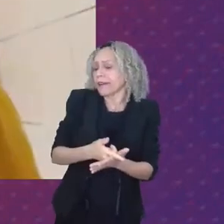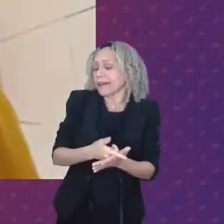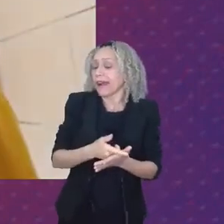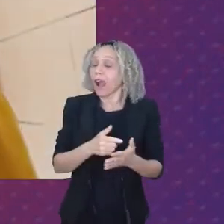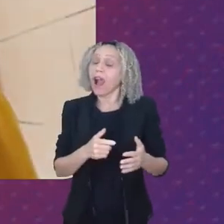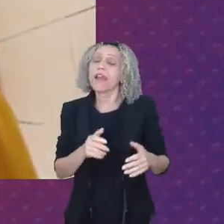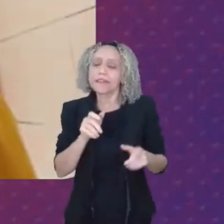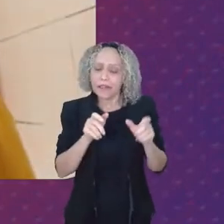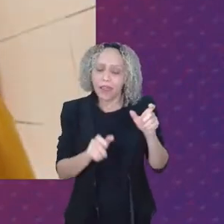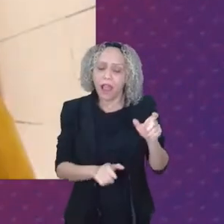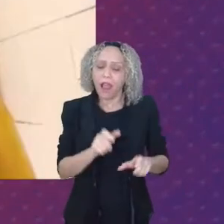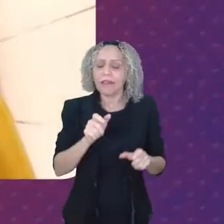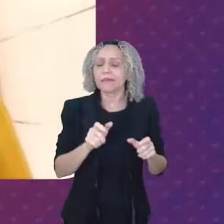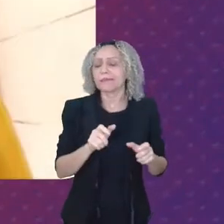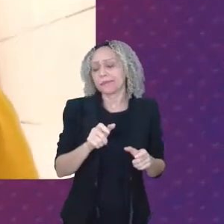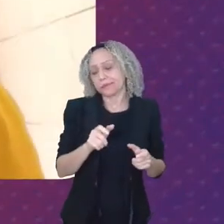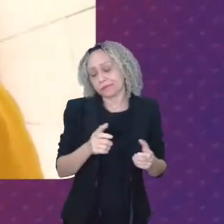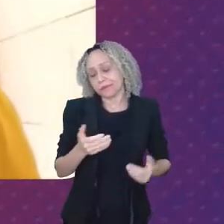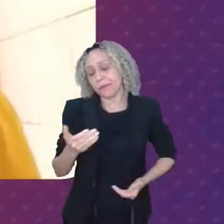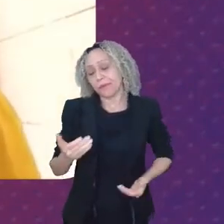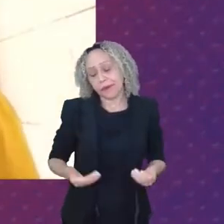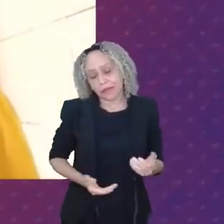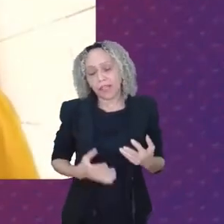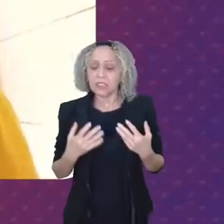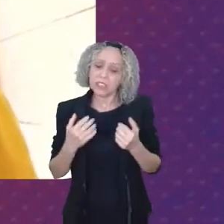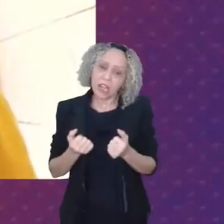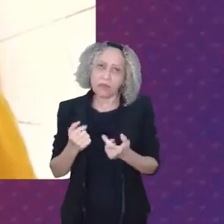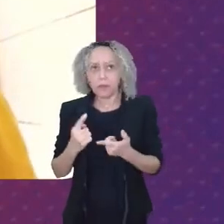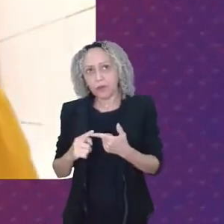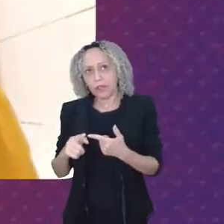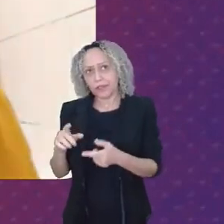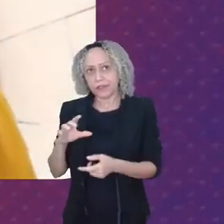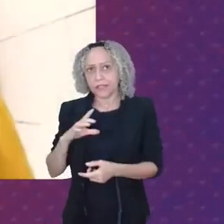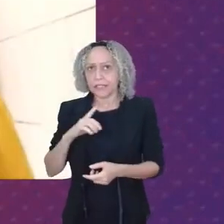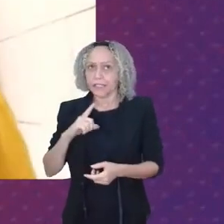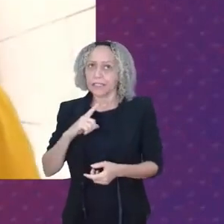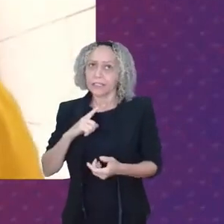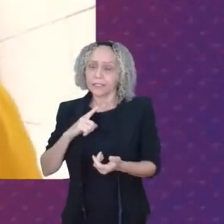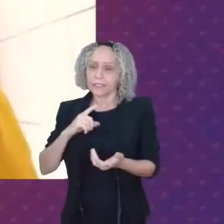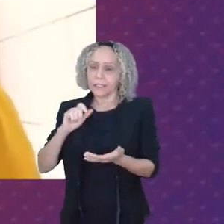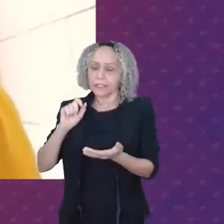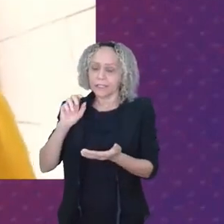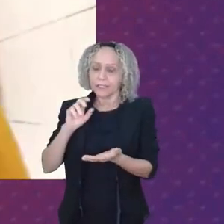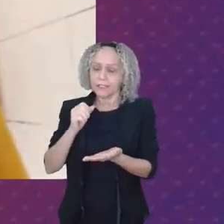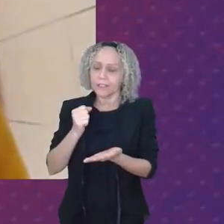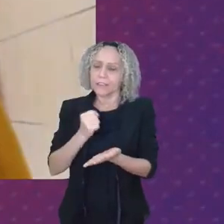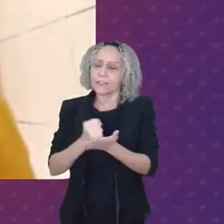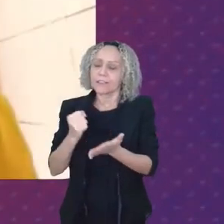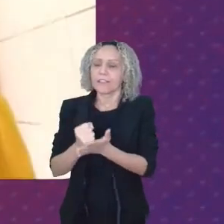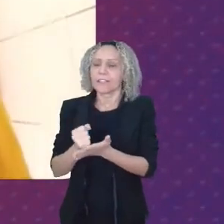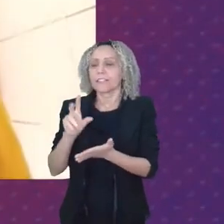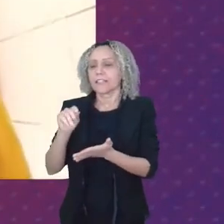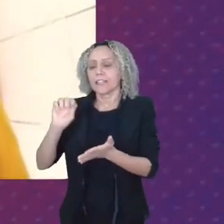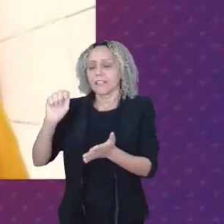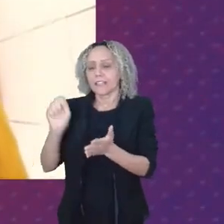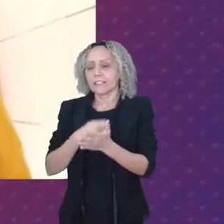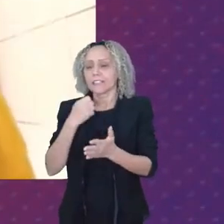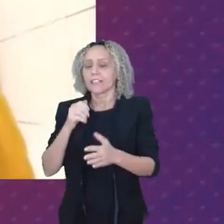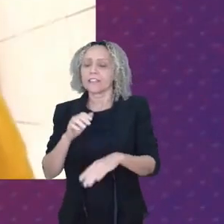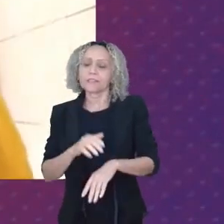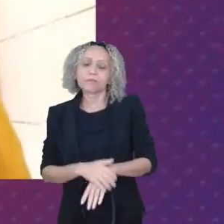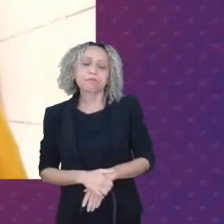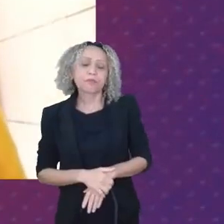eu lembro que as companheiras daqui do sindicato, as mais antigas, a Lenira, a Nila, a Eunice,